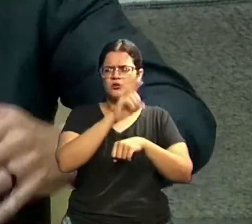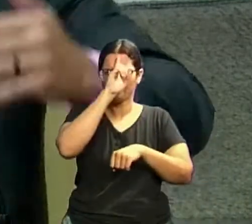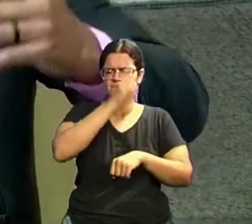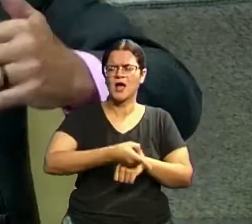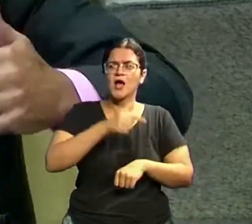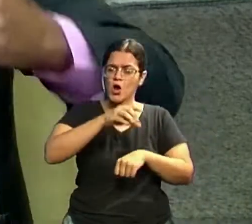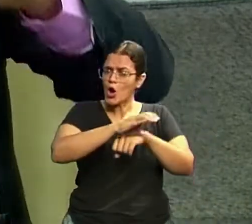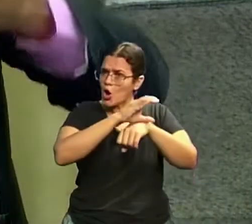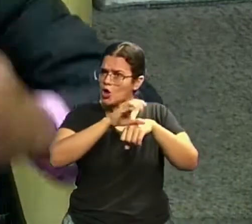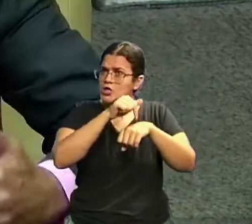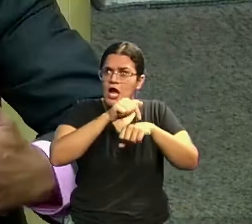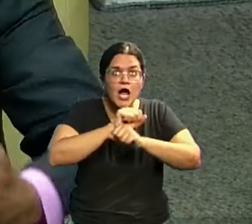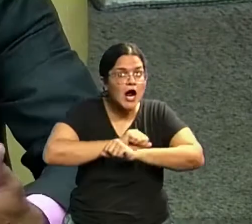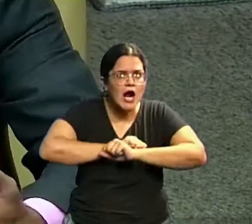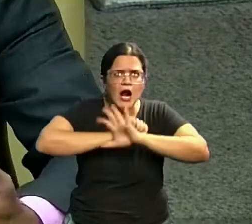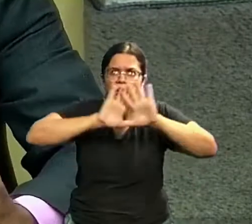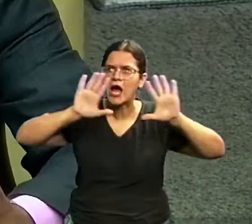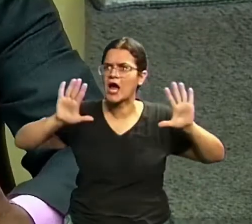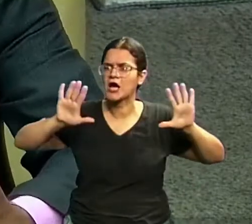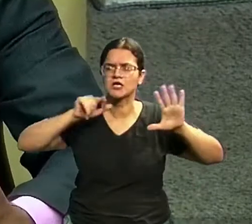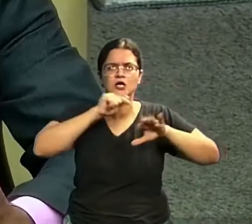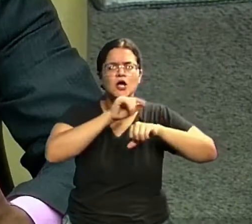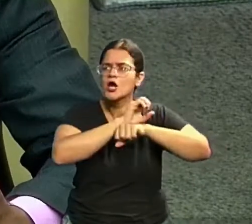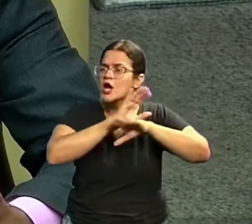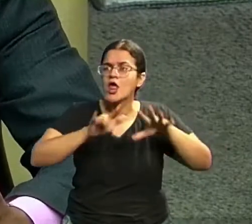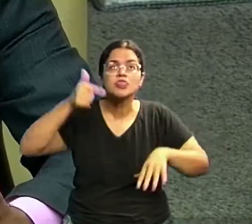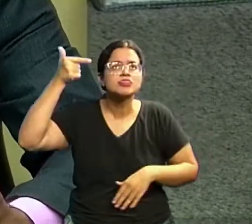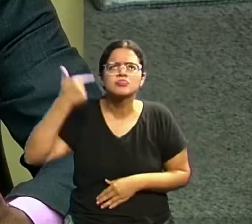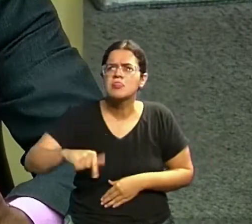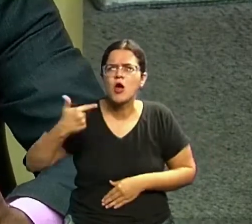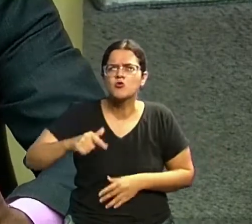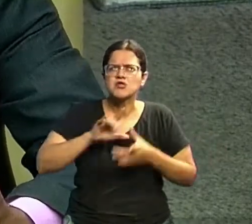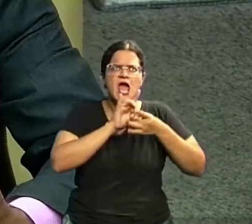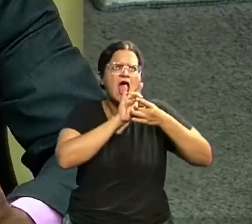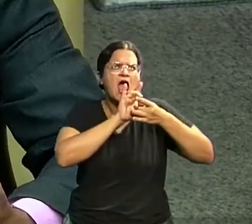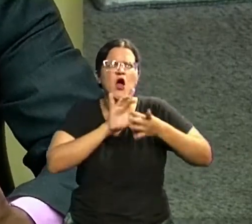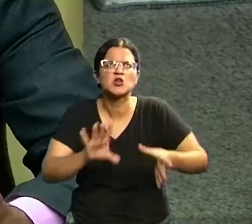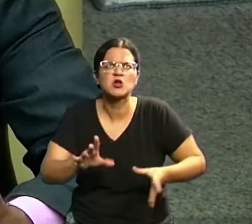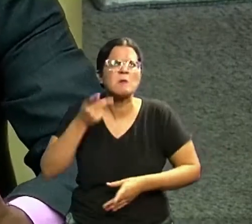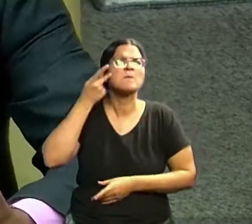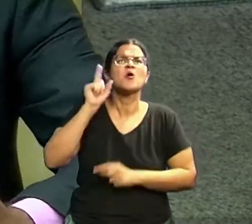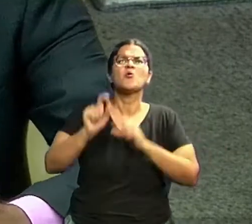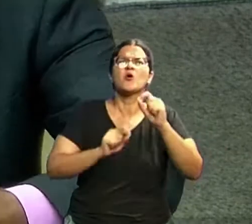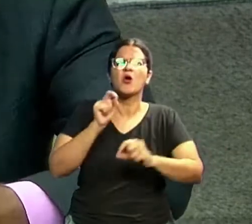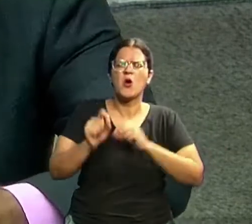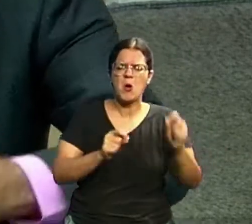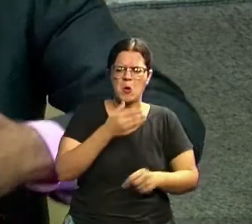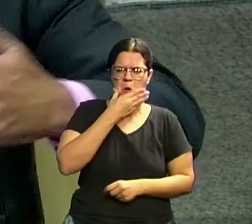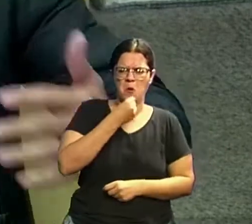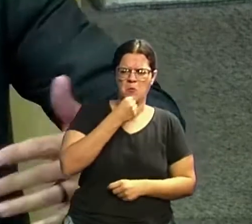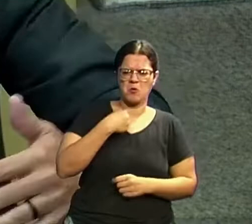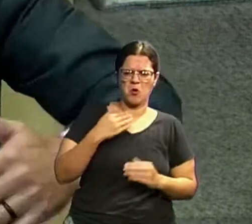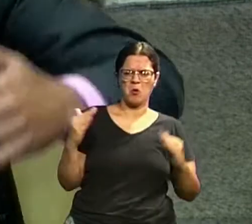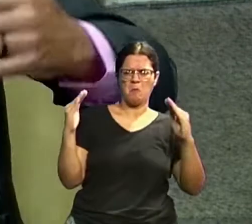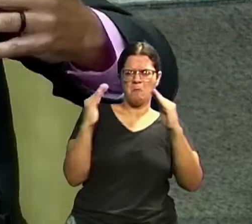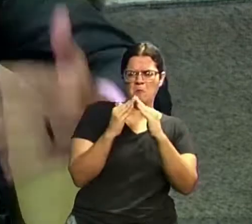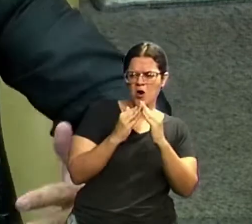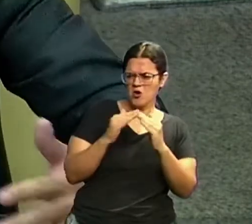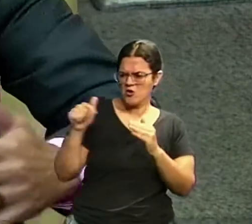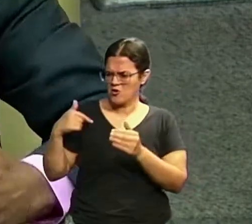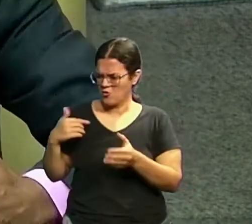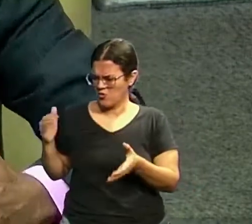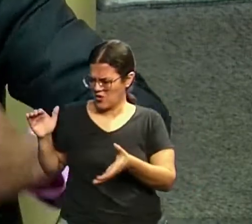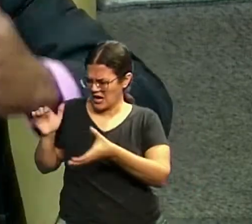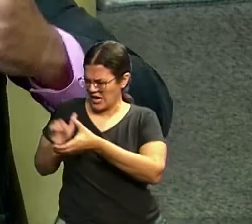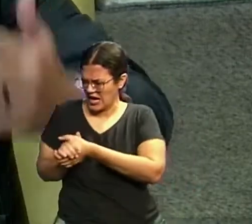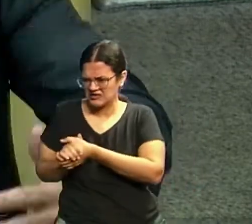A Constituição brasileira é clara, não existe autorização para o fato de alguém estar morando com alguém,